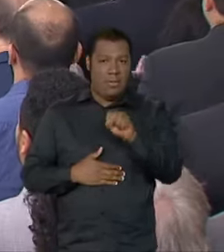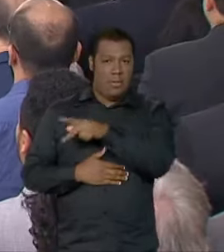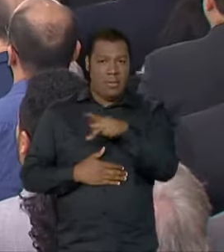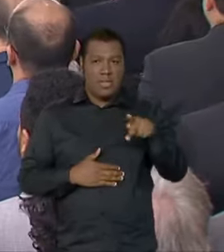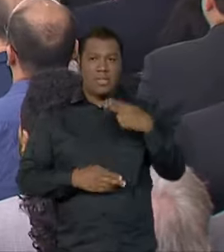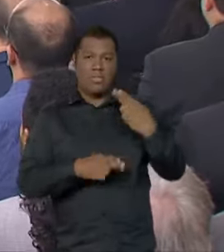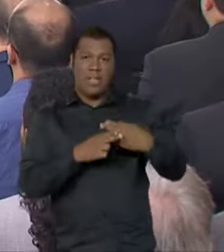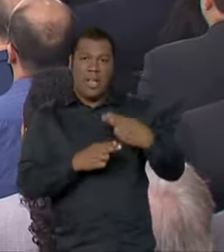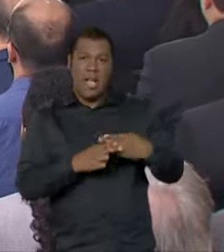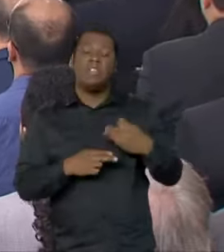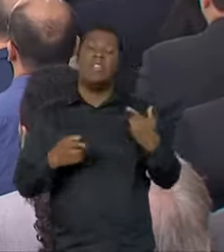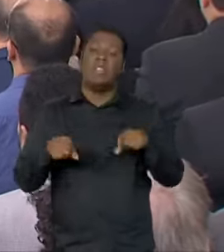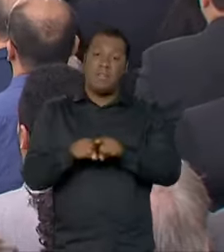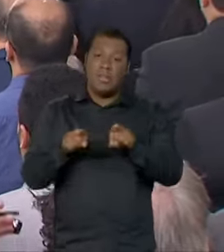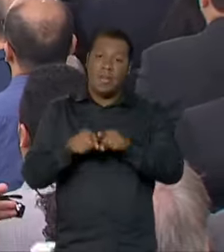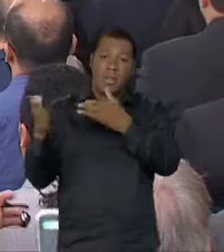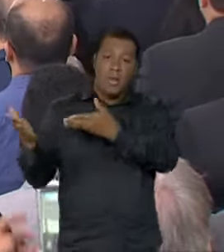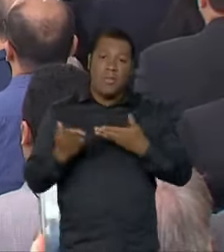diretor-presidente do Sebrae.